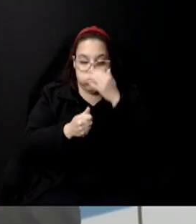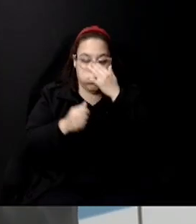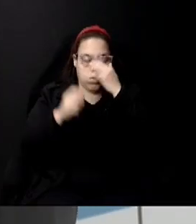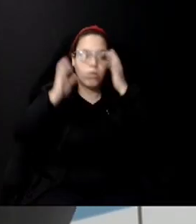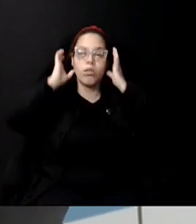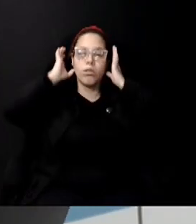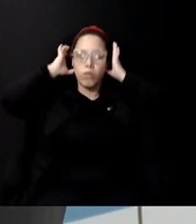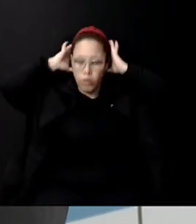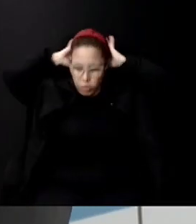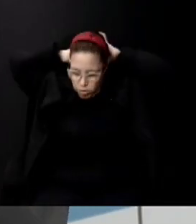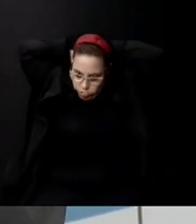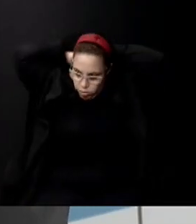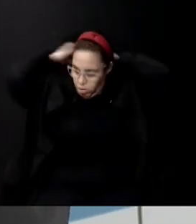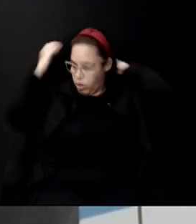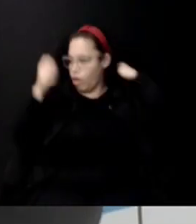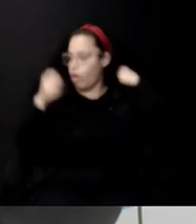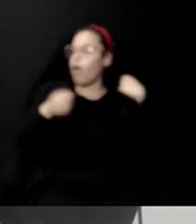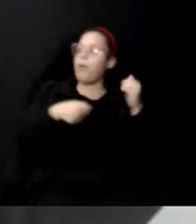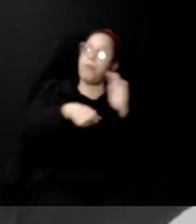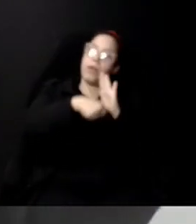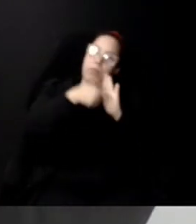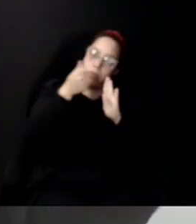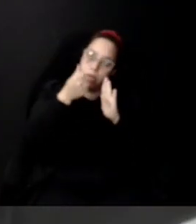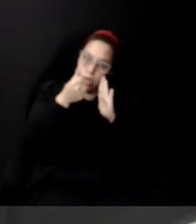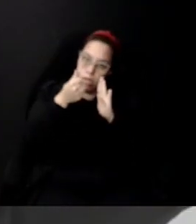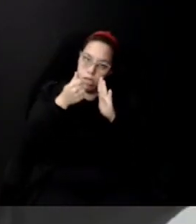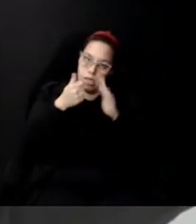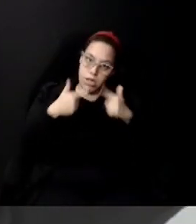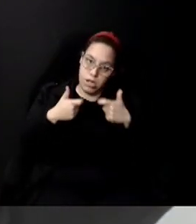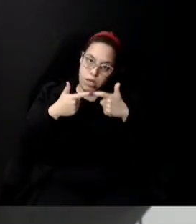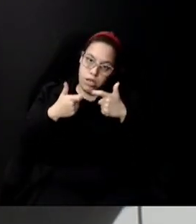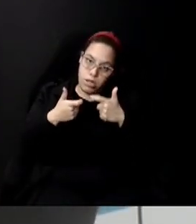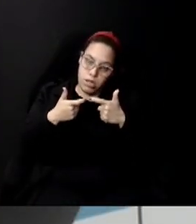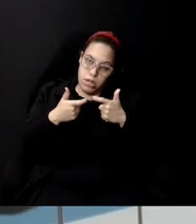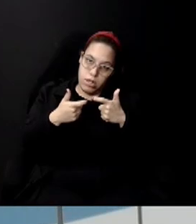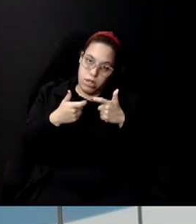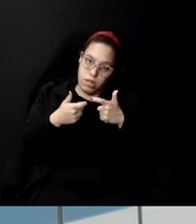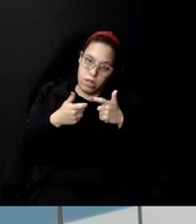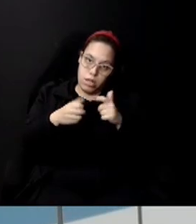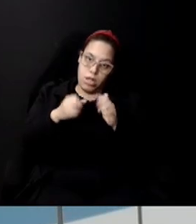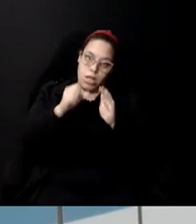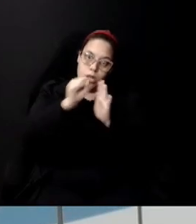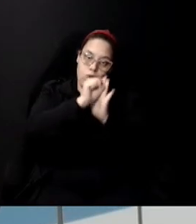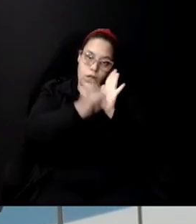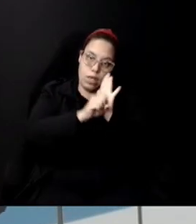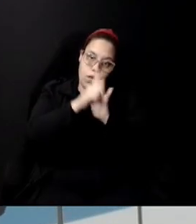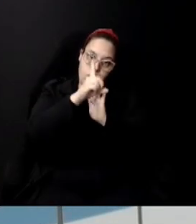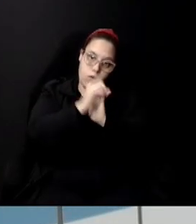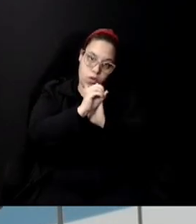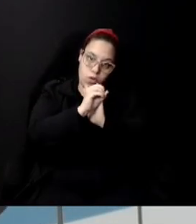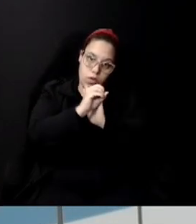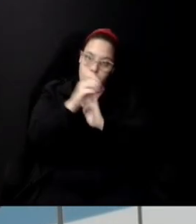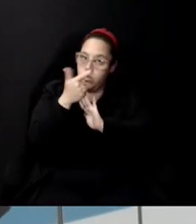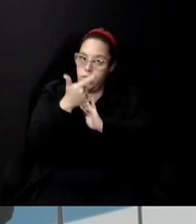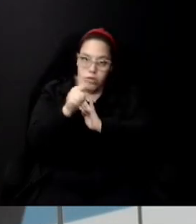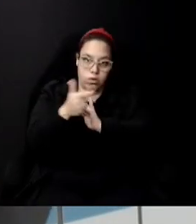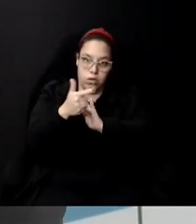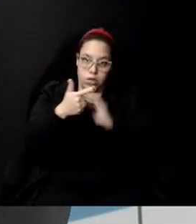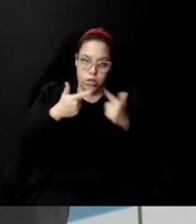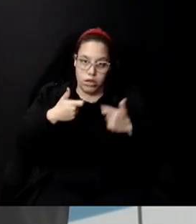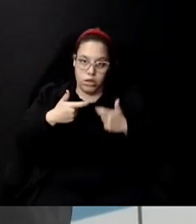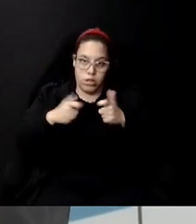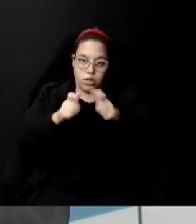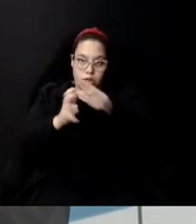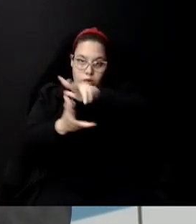Mundial. O primeiro século, desde o século X, que não teve conflitos de proporções mundiais